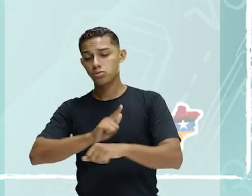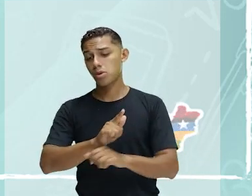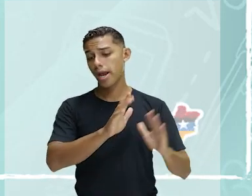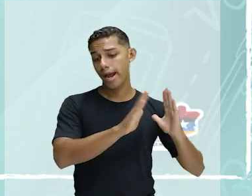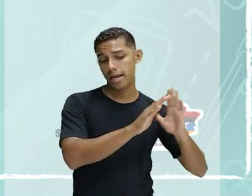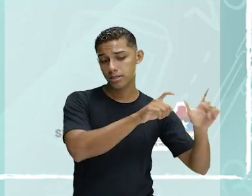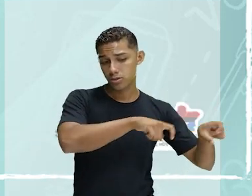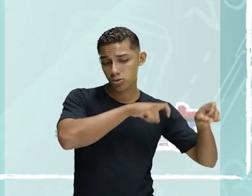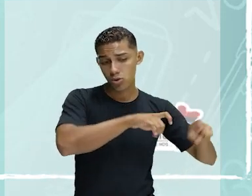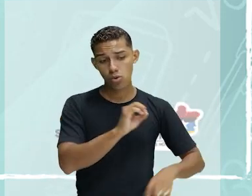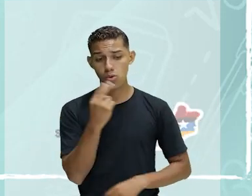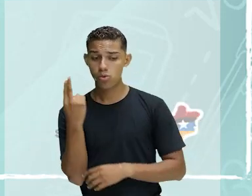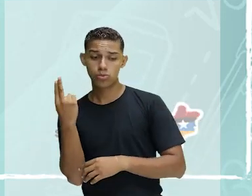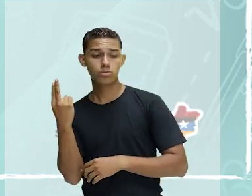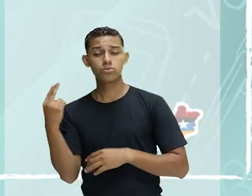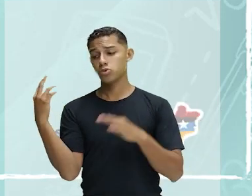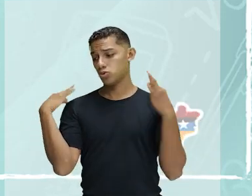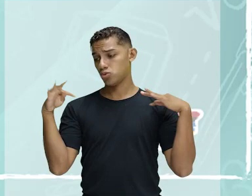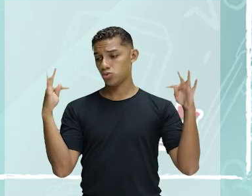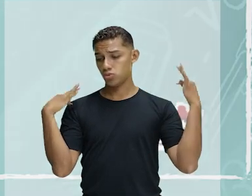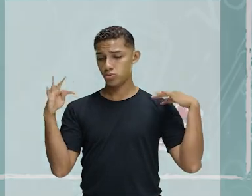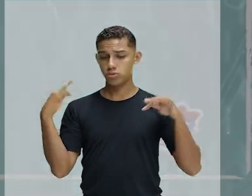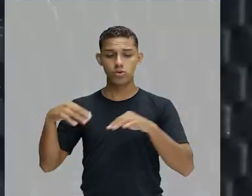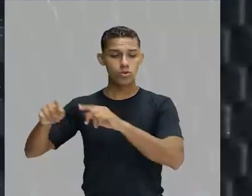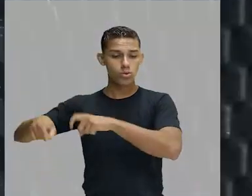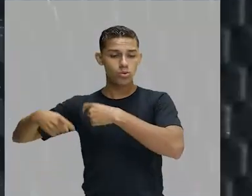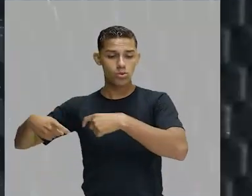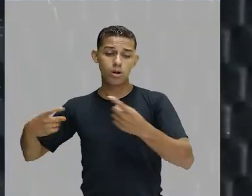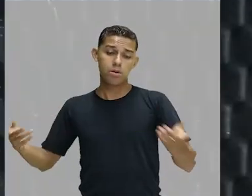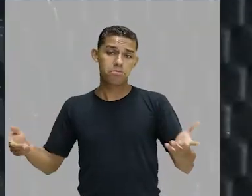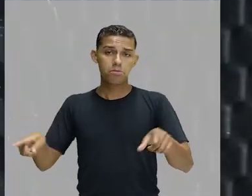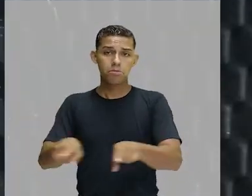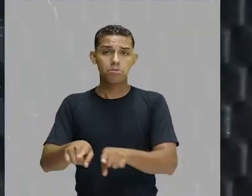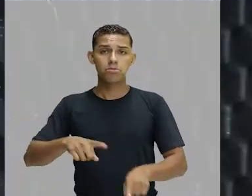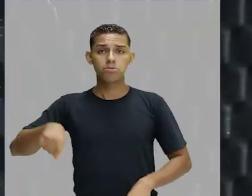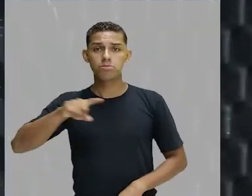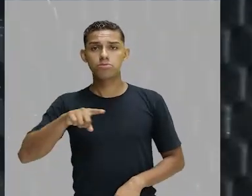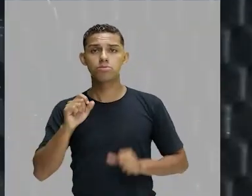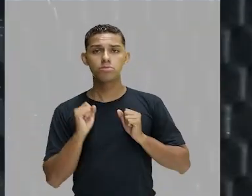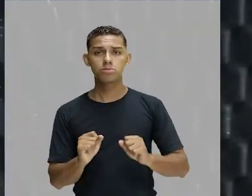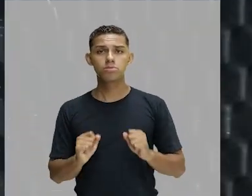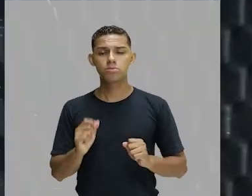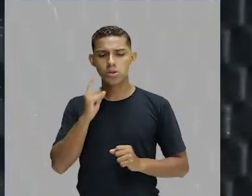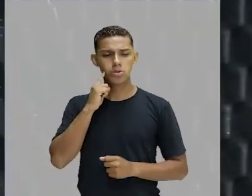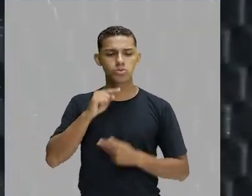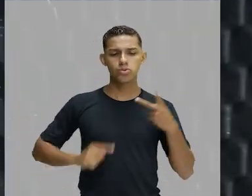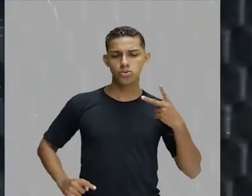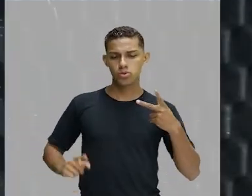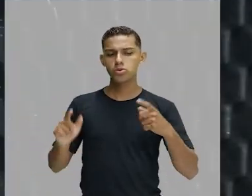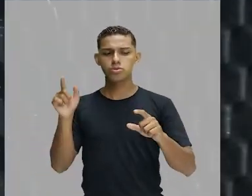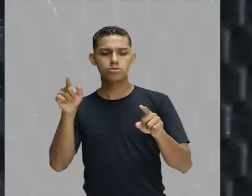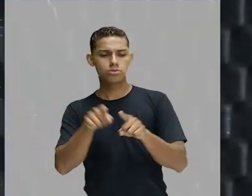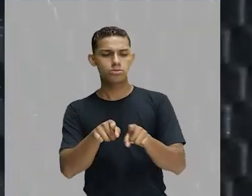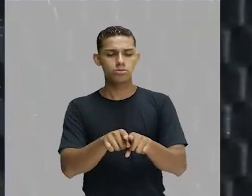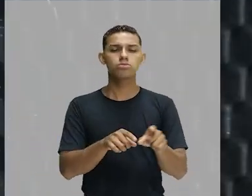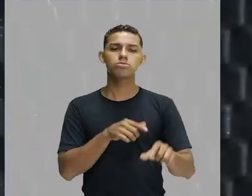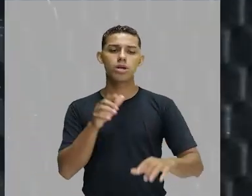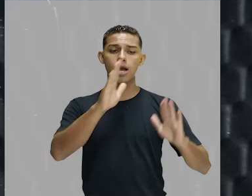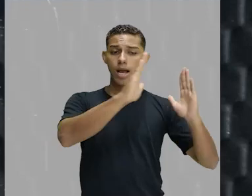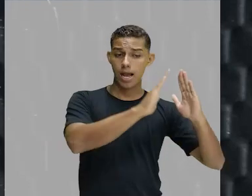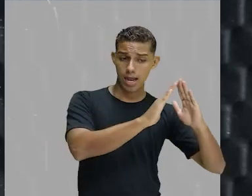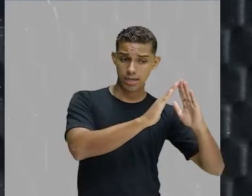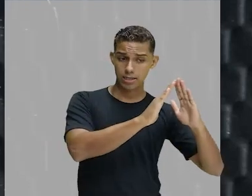ou turismo rural. Então, eu falei ainda há pouco para vocês e volto a repetir. Eu tenho dois tipos de alojamentos para